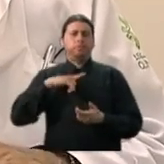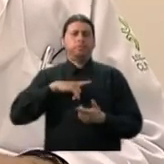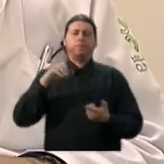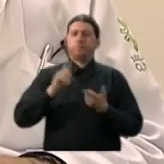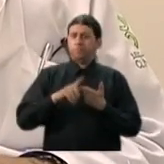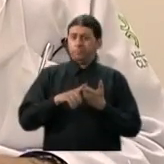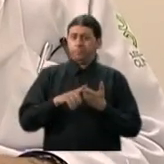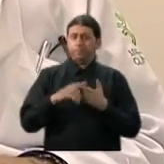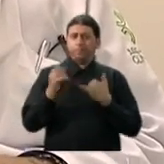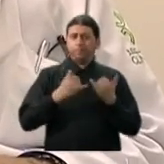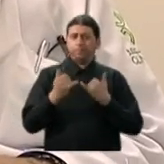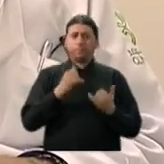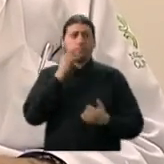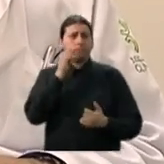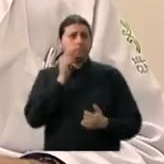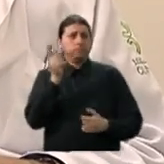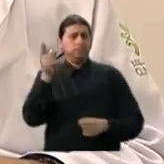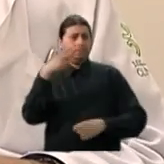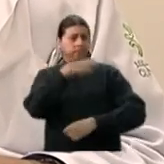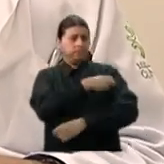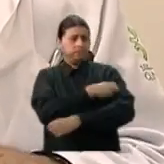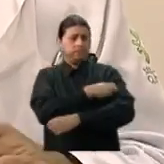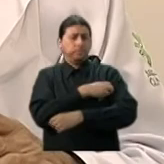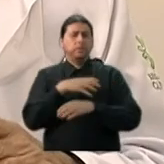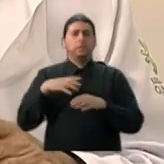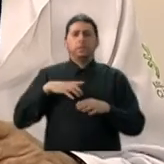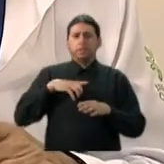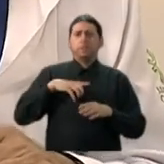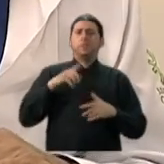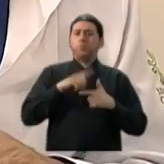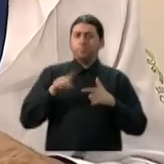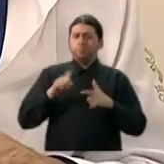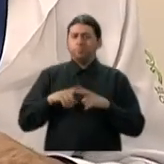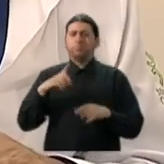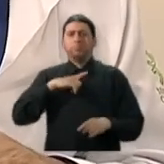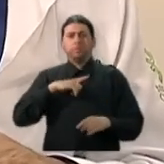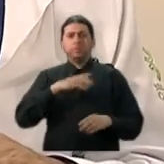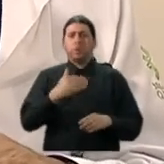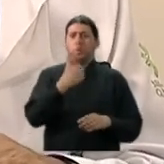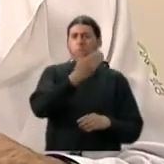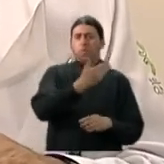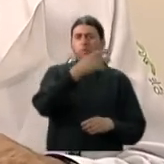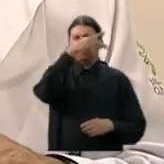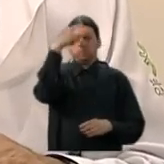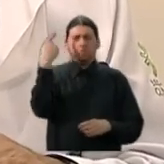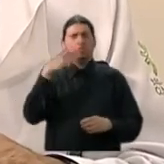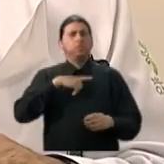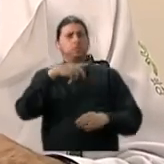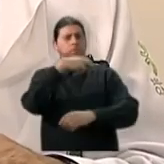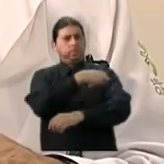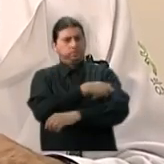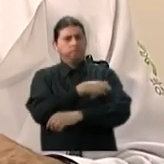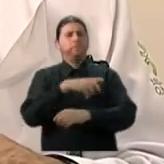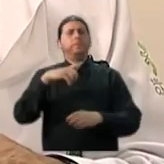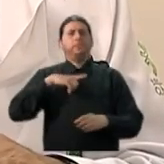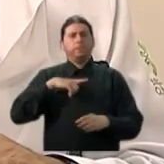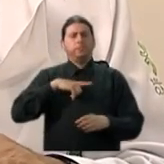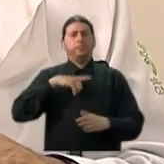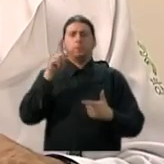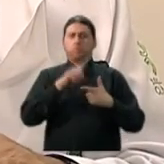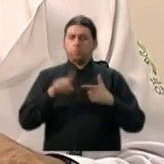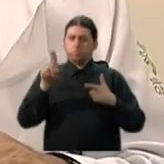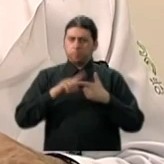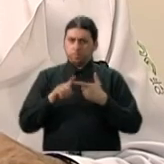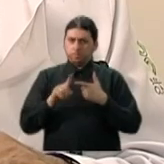ouvem: ah, fulana fez a vacina e teve convulsões. Ah, uma outra pessoa fez a vacina e teve